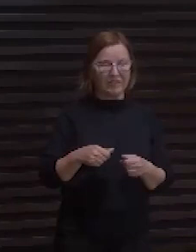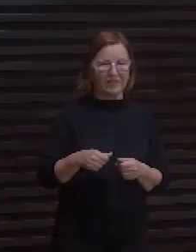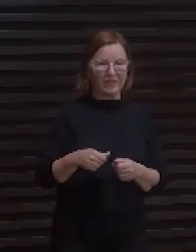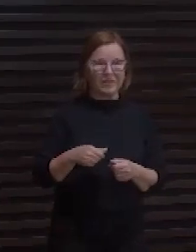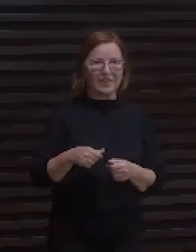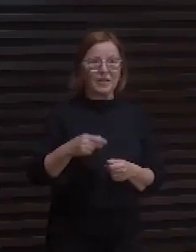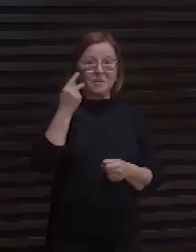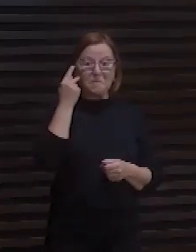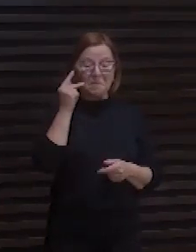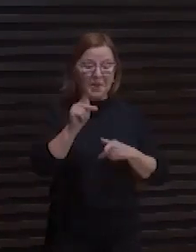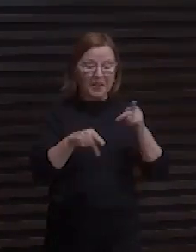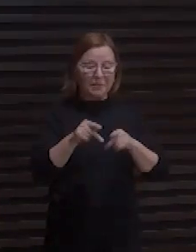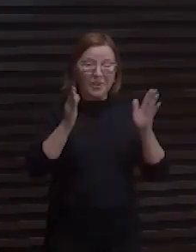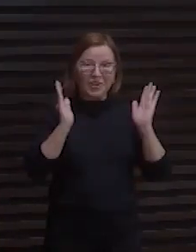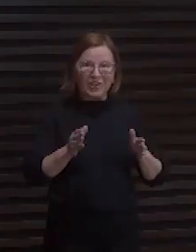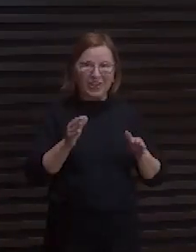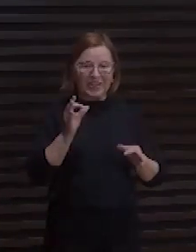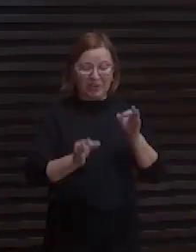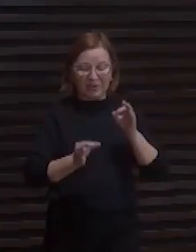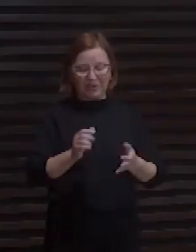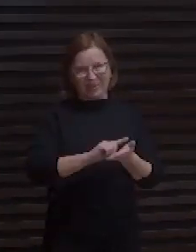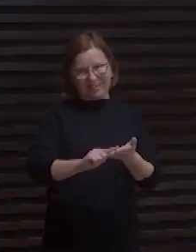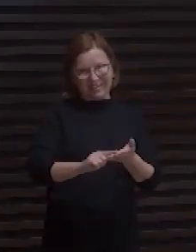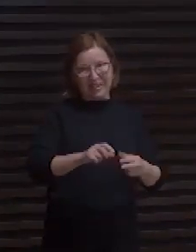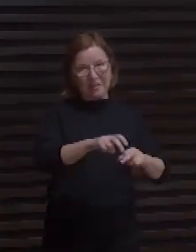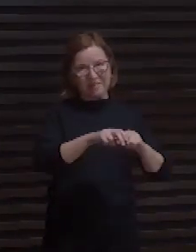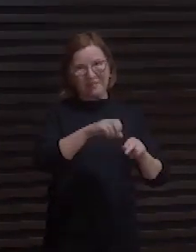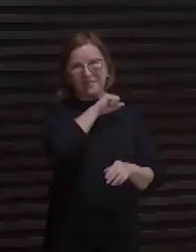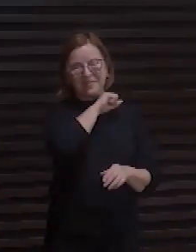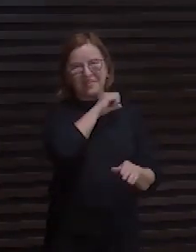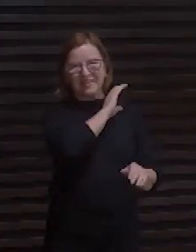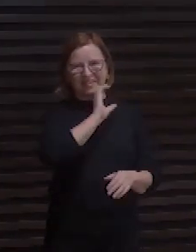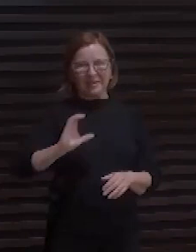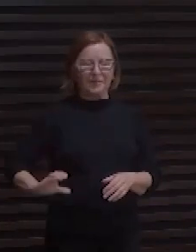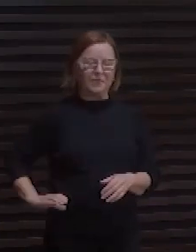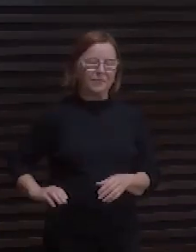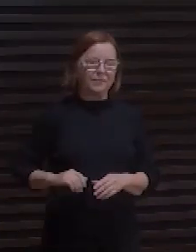já foram justificados pelo sacrifício de Cristo.